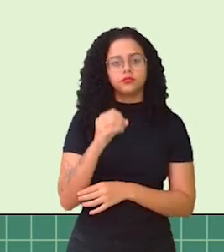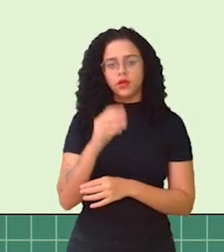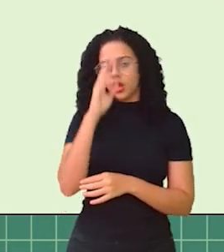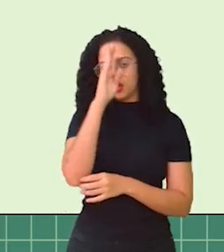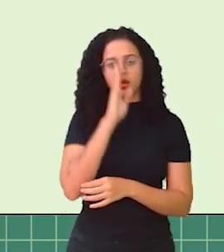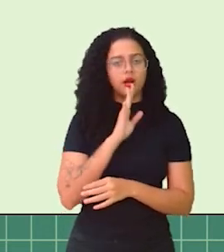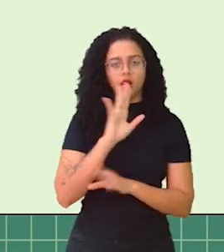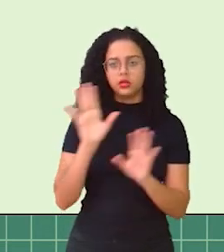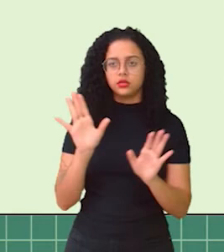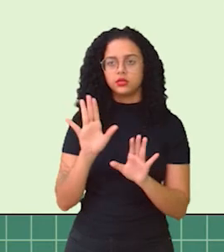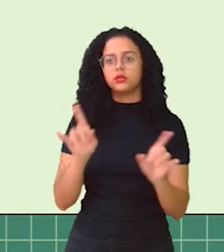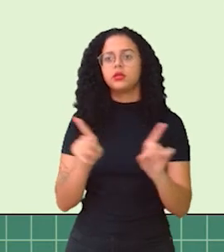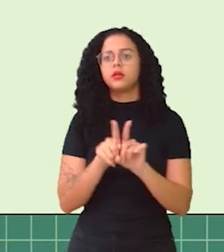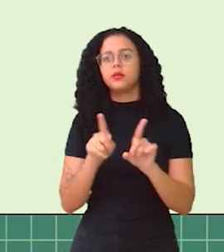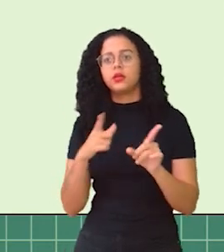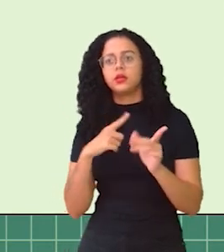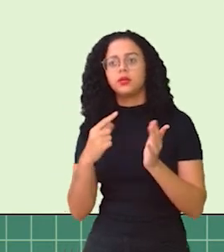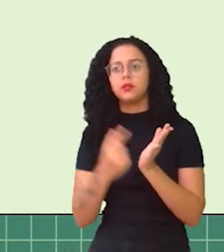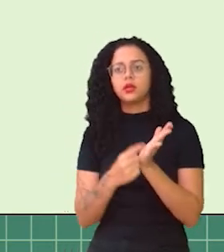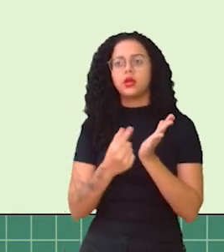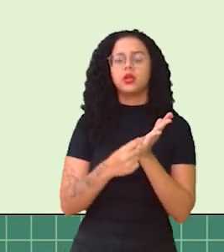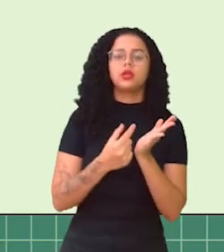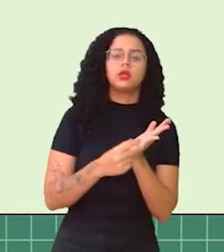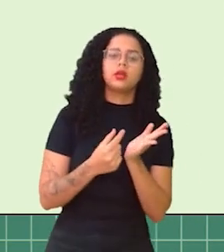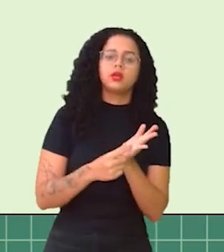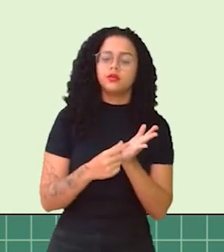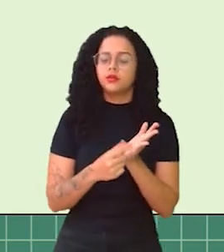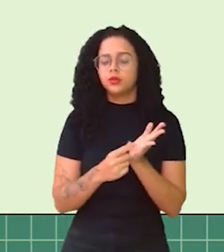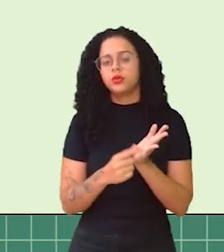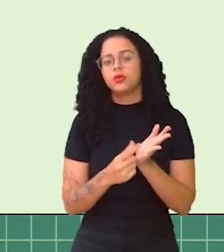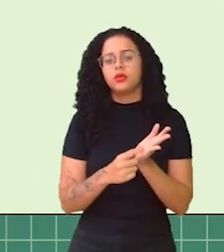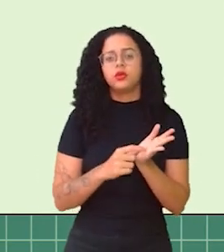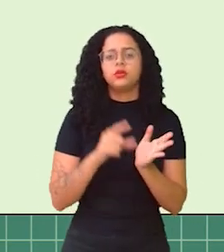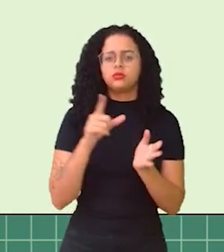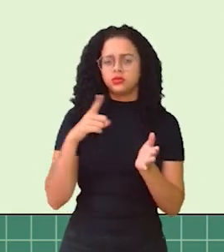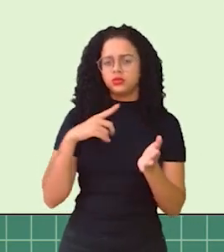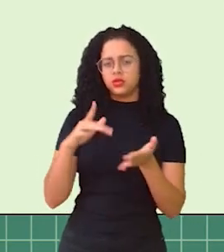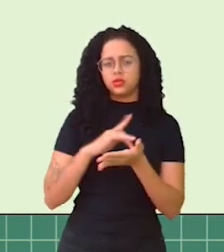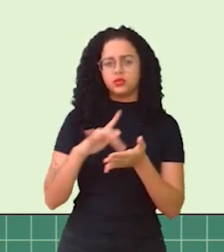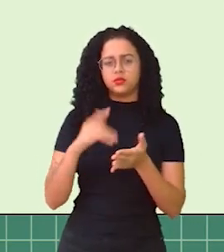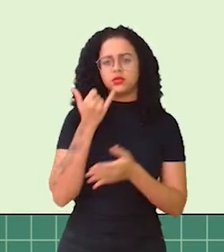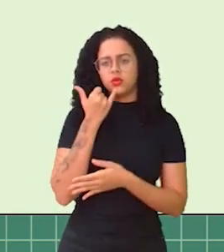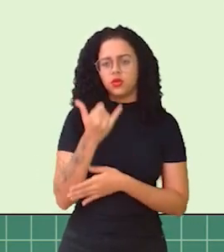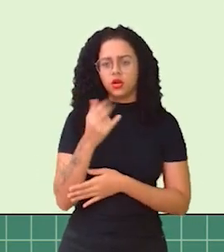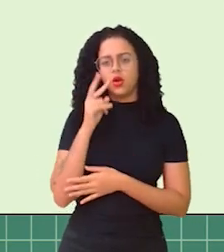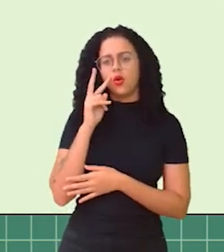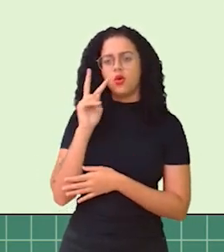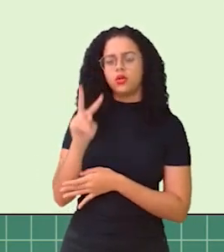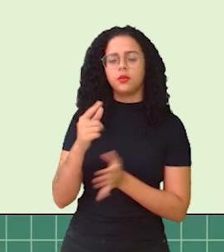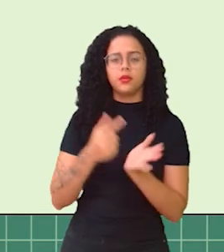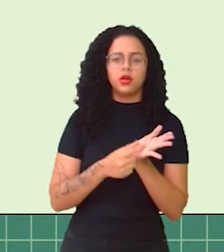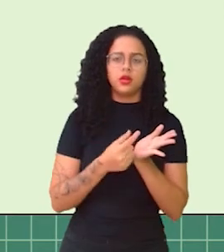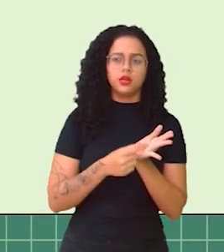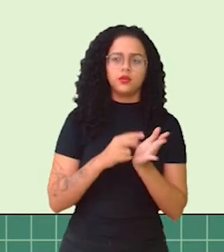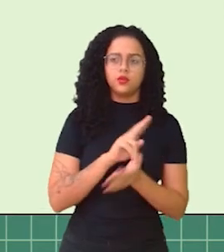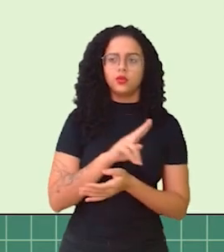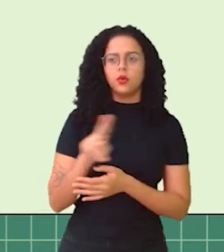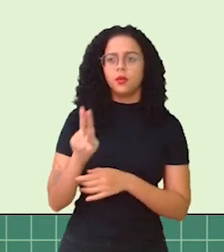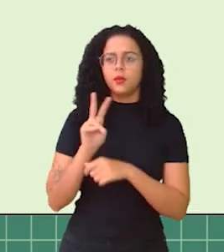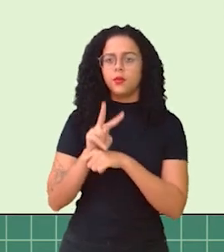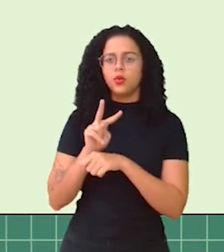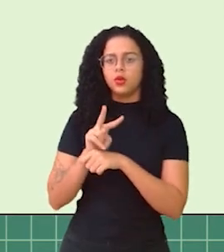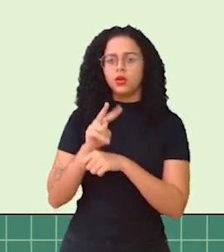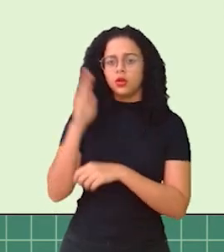ele, tá? Tem esse aplicativo, a gente que é tão ligado assim, né? Você tem seu tablet, tem seu celular, dê uma olhadinha nesse aplicativo chamado Proteja